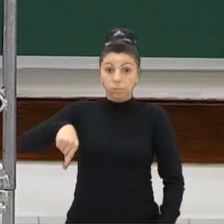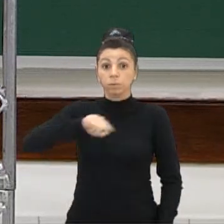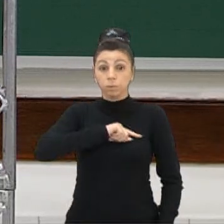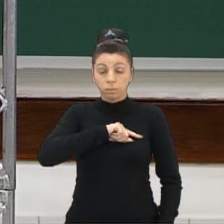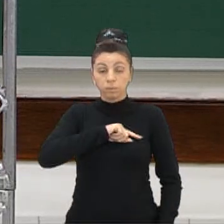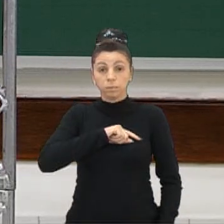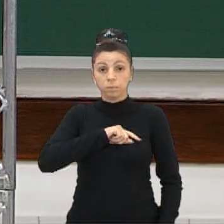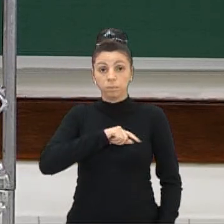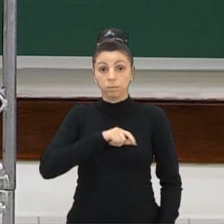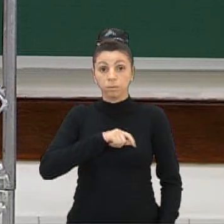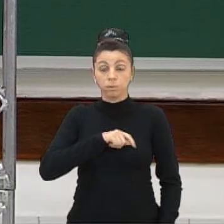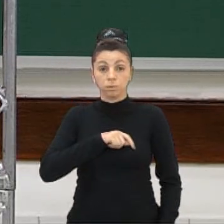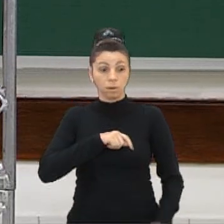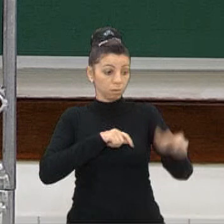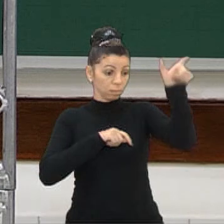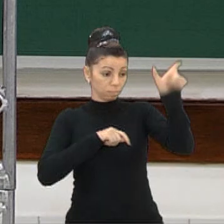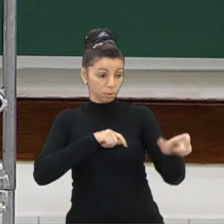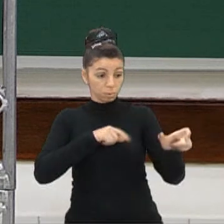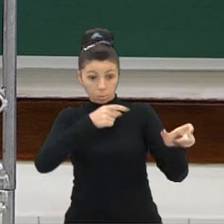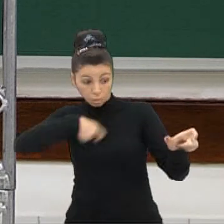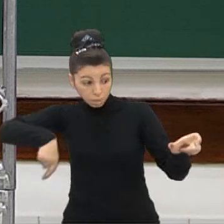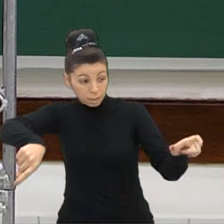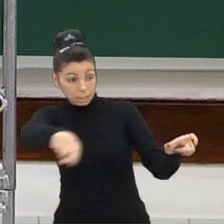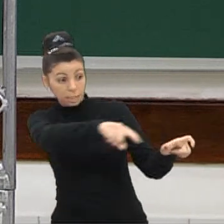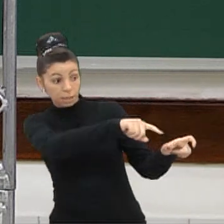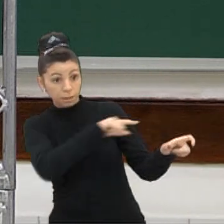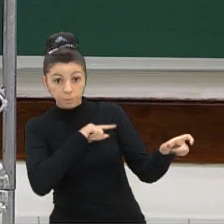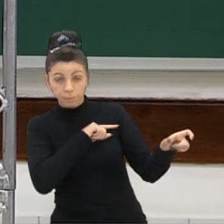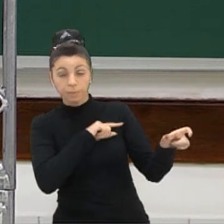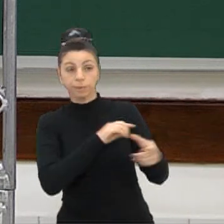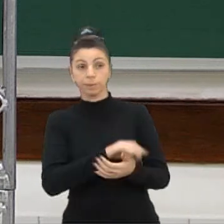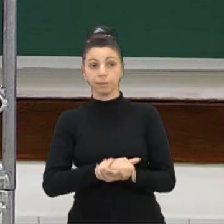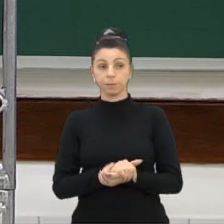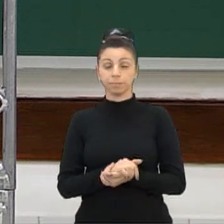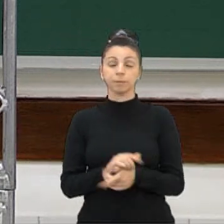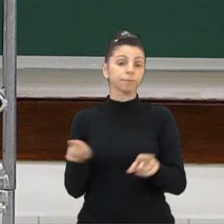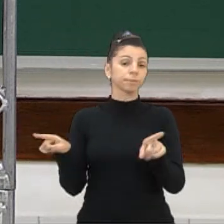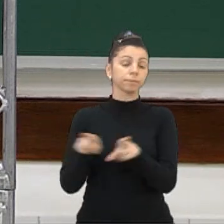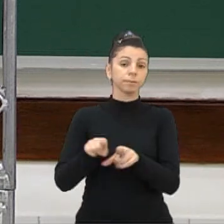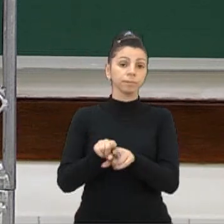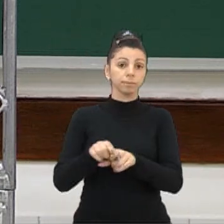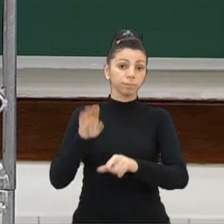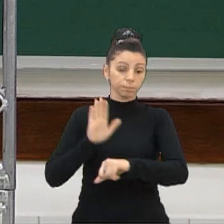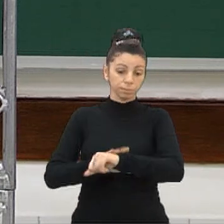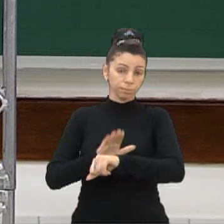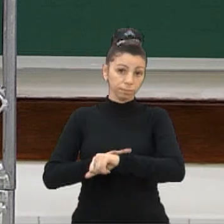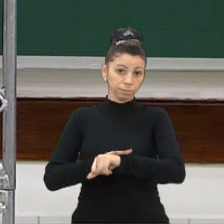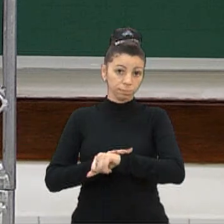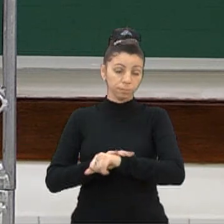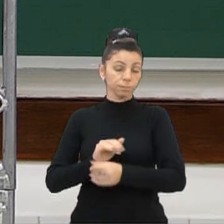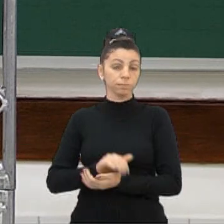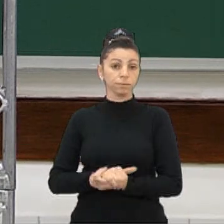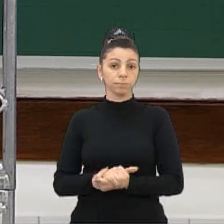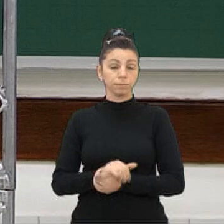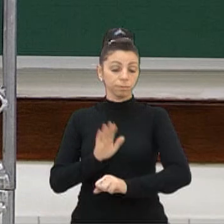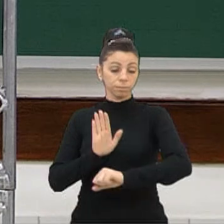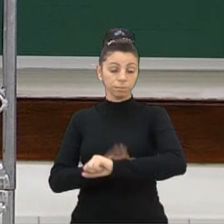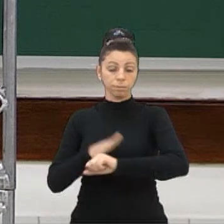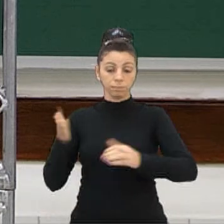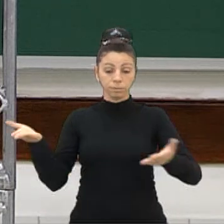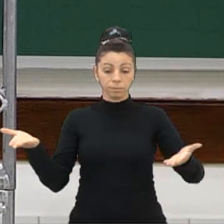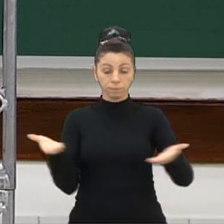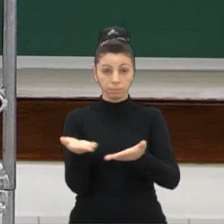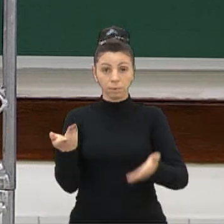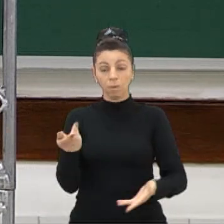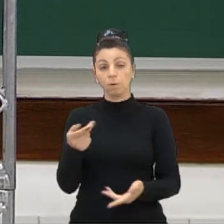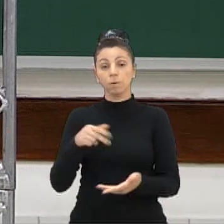a pessoa, né? Nós. Então, por isso que é desinência número pessoal. E também modo temporal, porque se eu disse cultivamos, eu